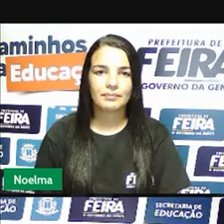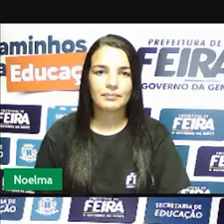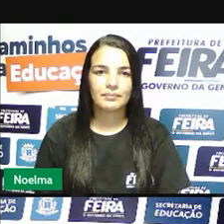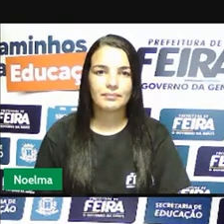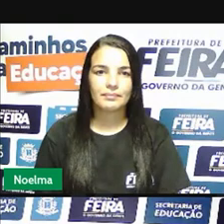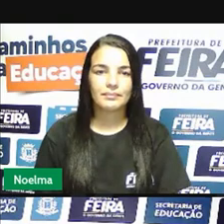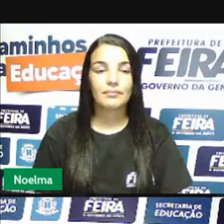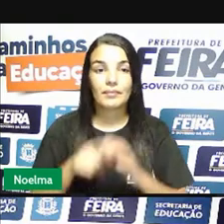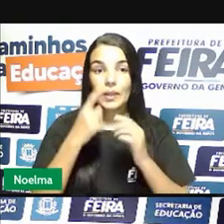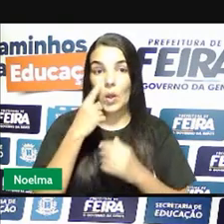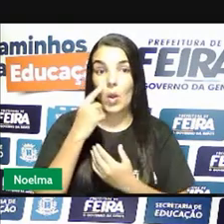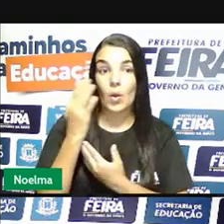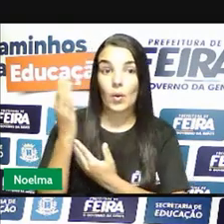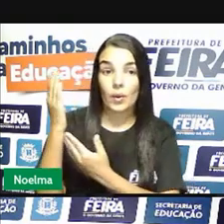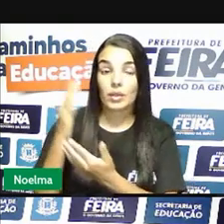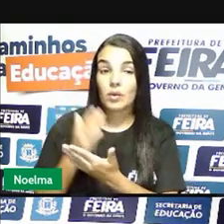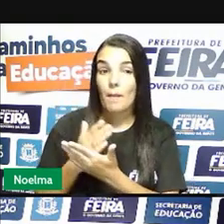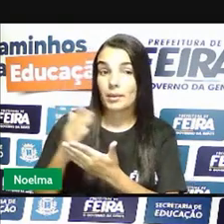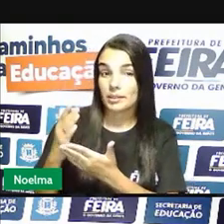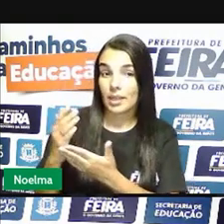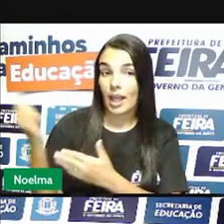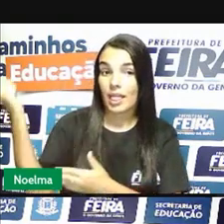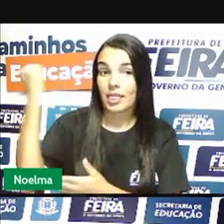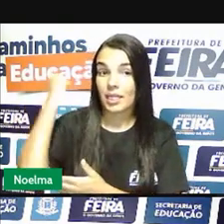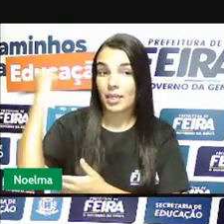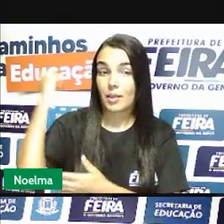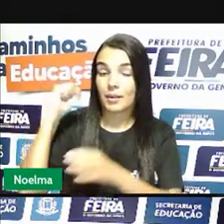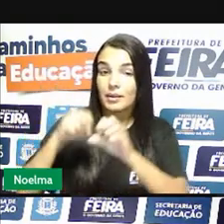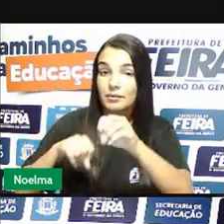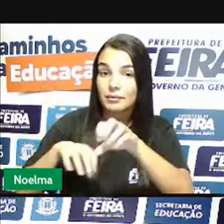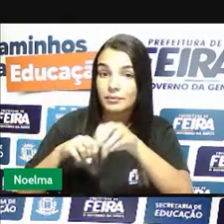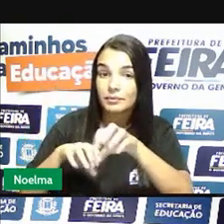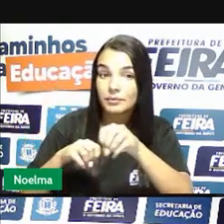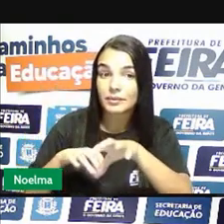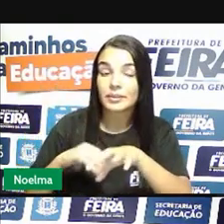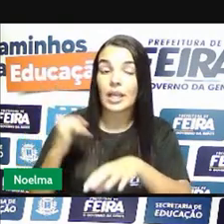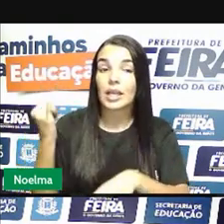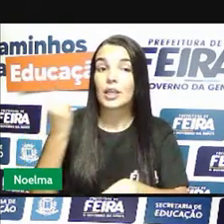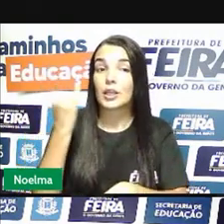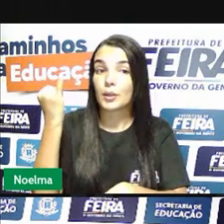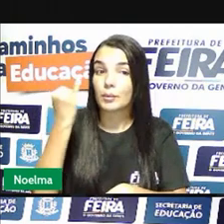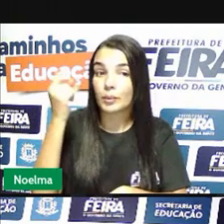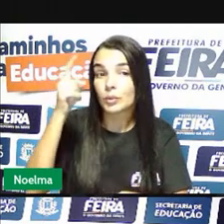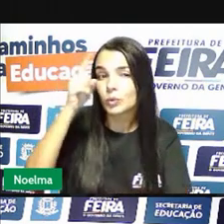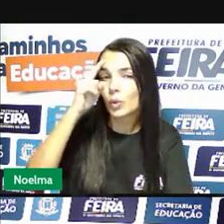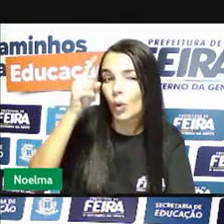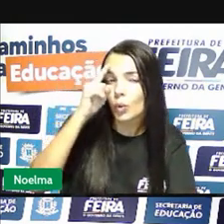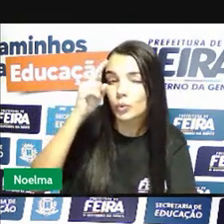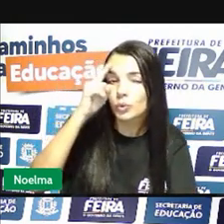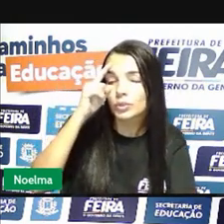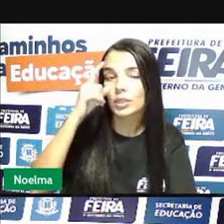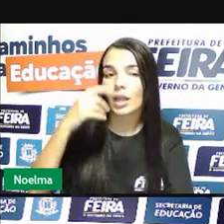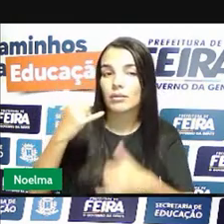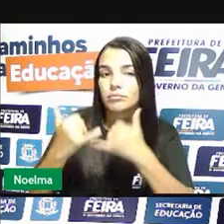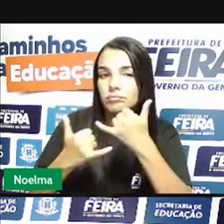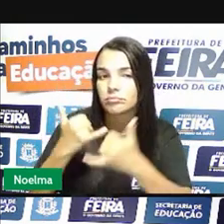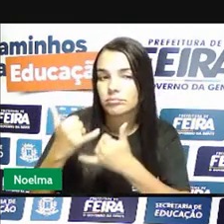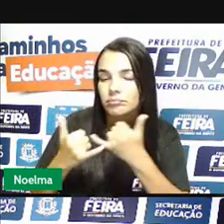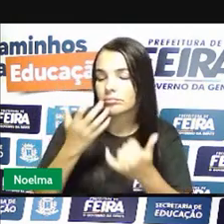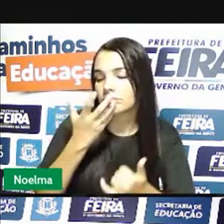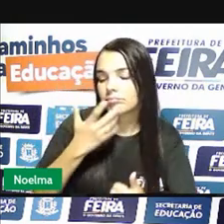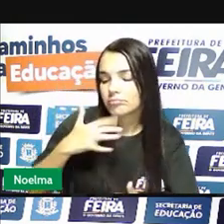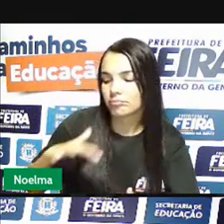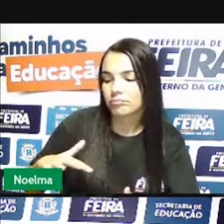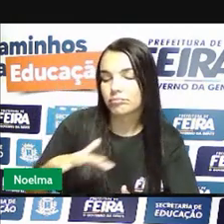Olha a nossa introdução. A educação física é um componente importante na rotina das crianças, visto que